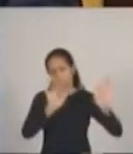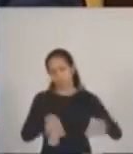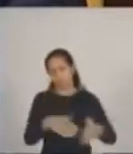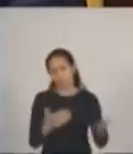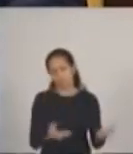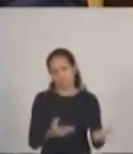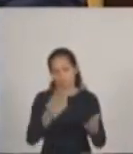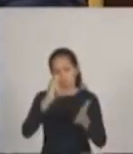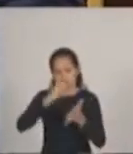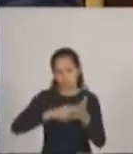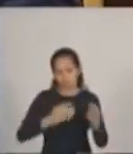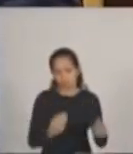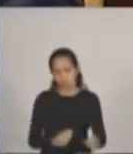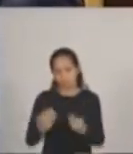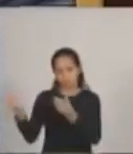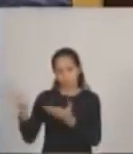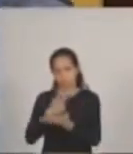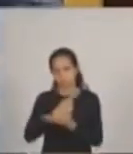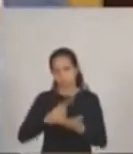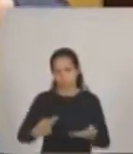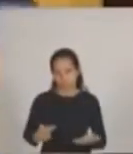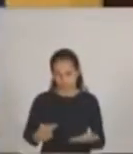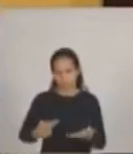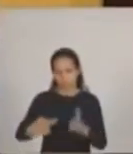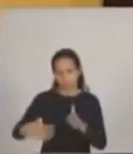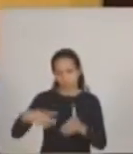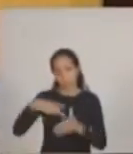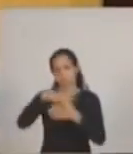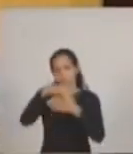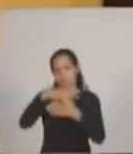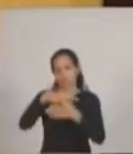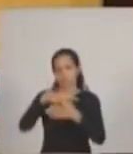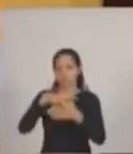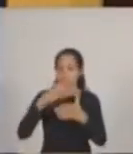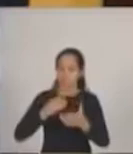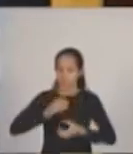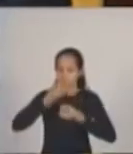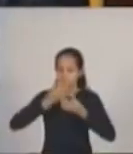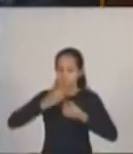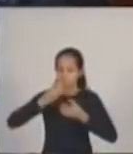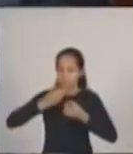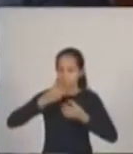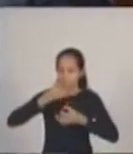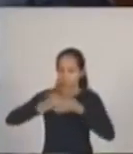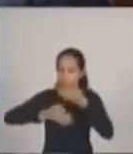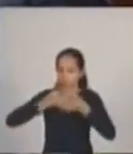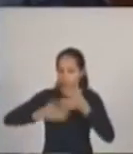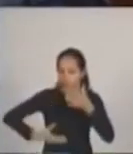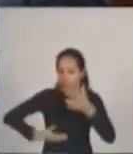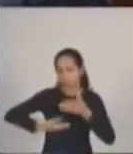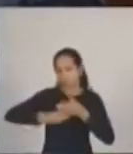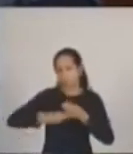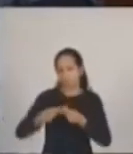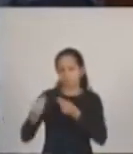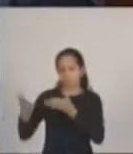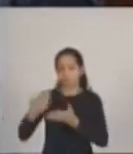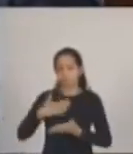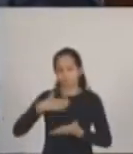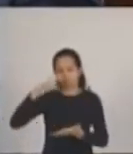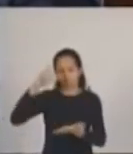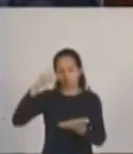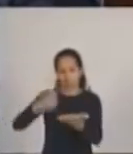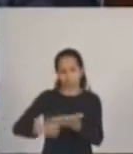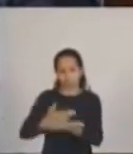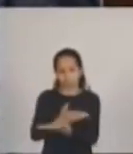agora ao presidente da Comissão de Justiça com o anexo da minha manifestação, reitero aqui o meu compromisso com a população do Espírito